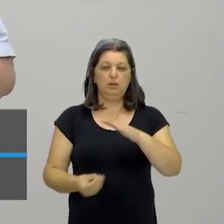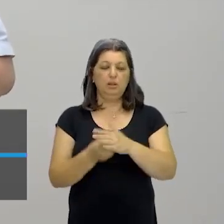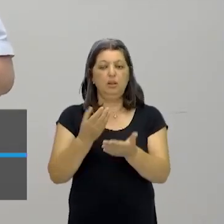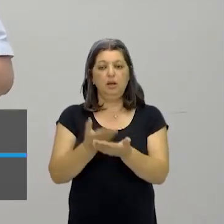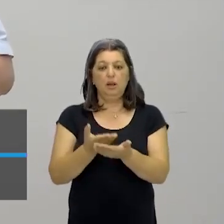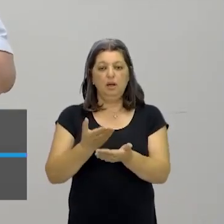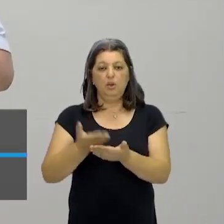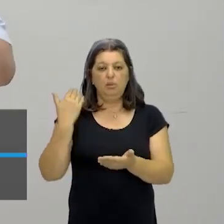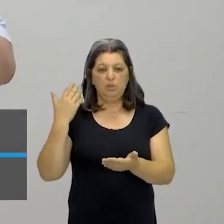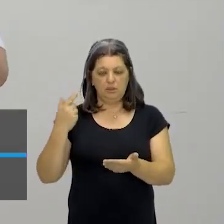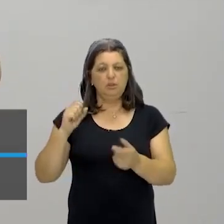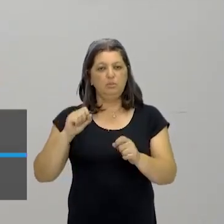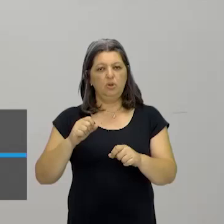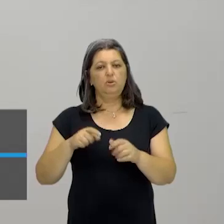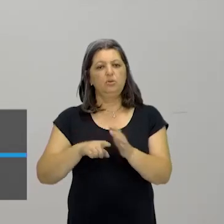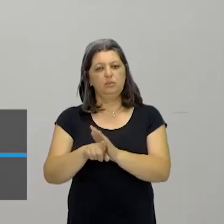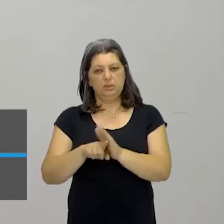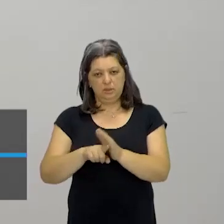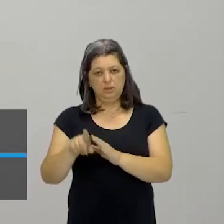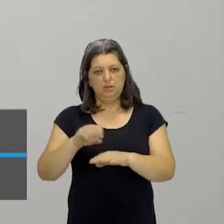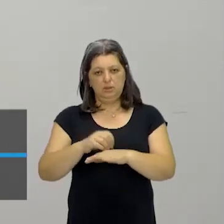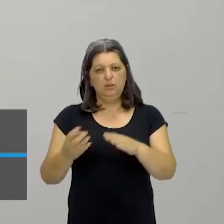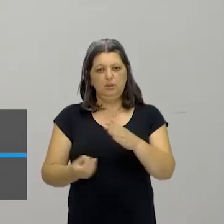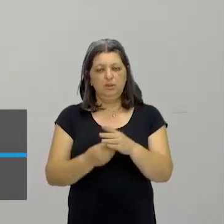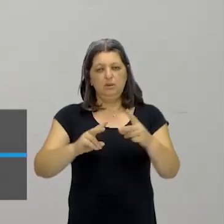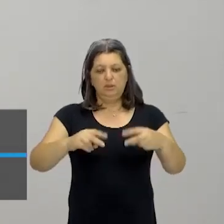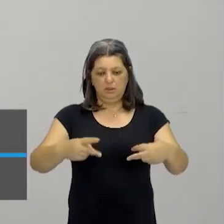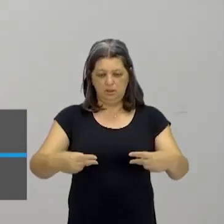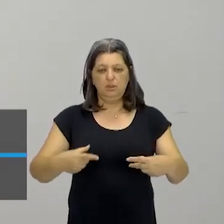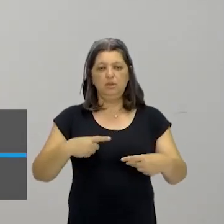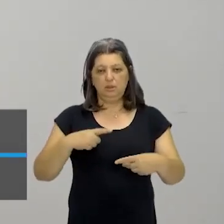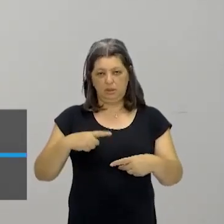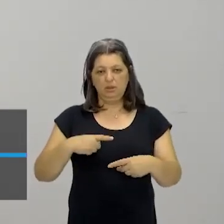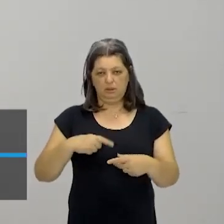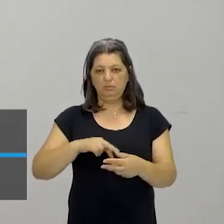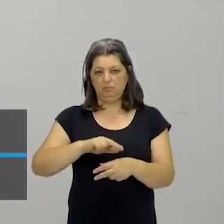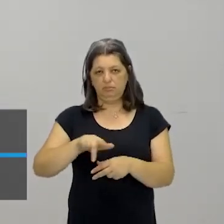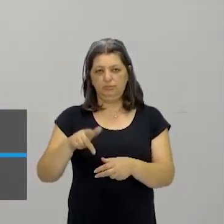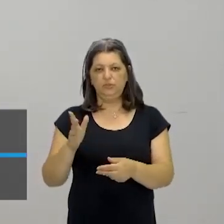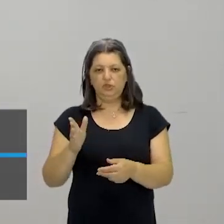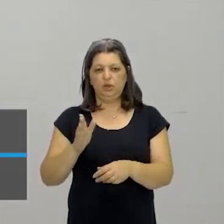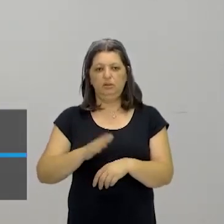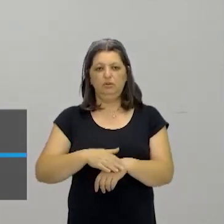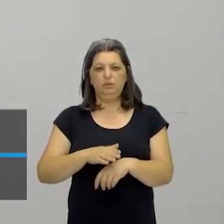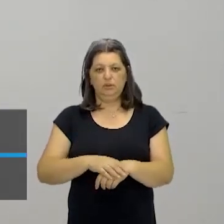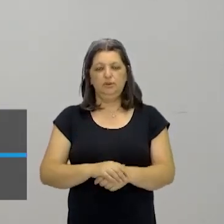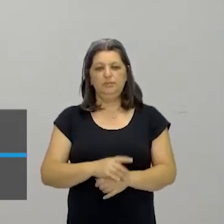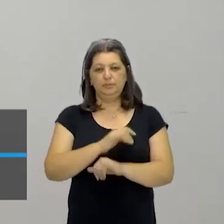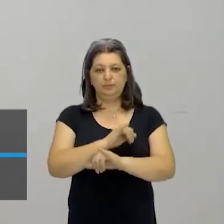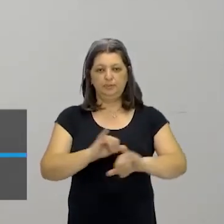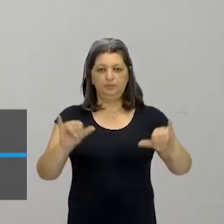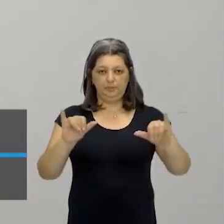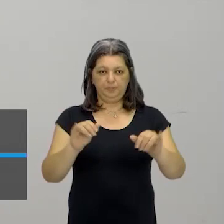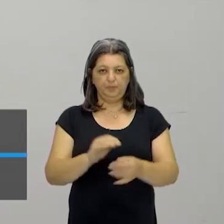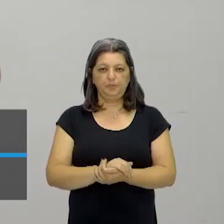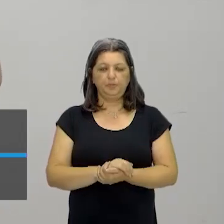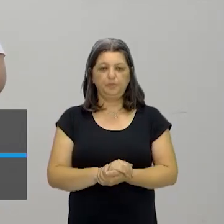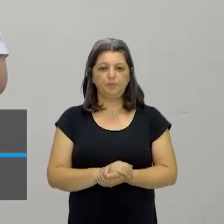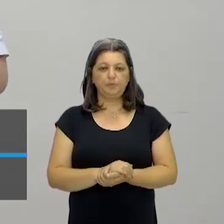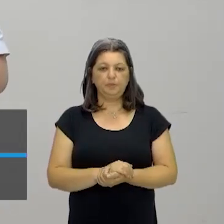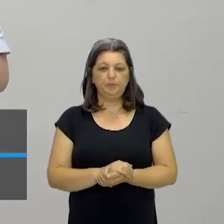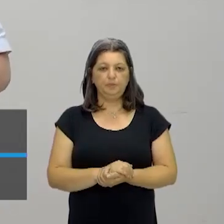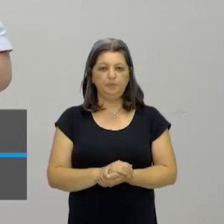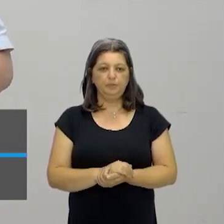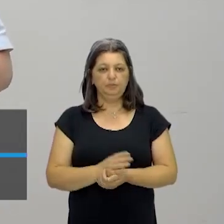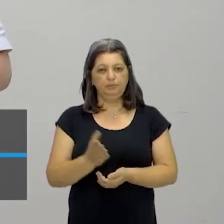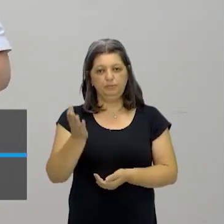passadas Então, vai no repositório, peguem os links lá Que tem coisas que já dá para fazer Ok? Então, recado dado para vocês And,